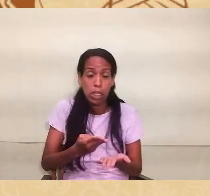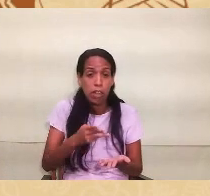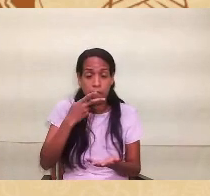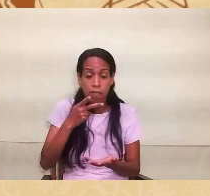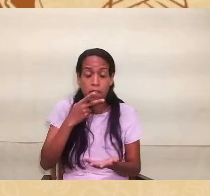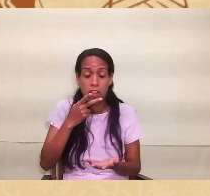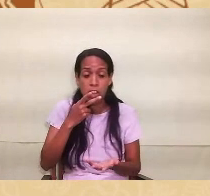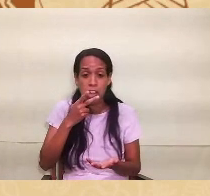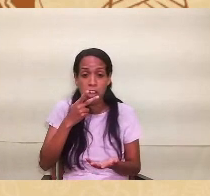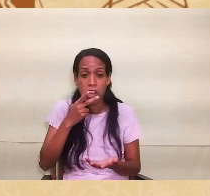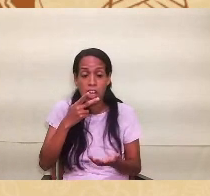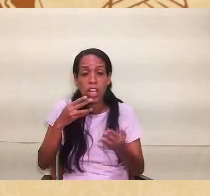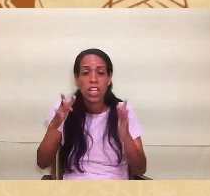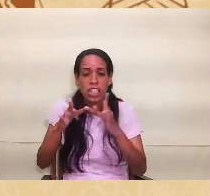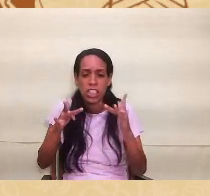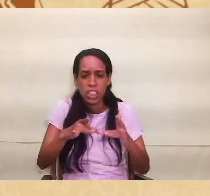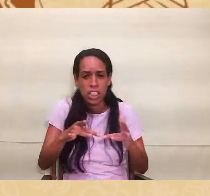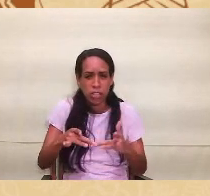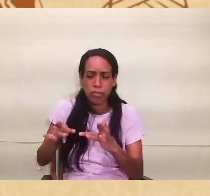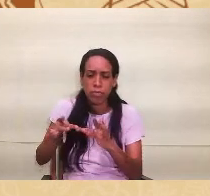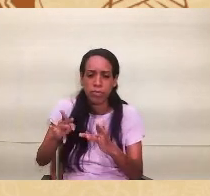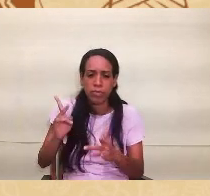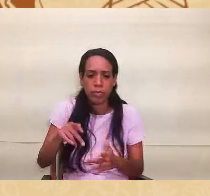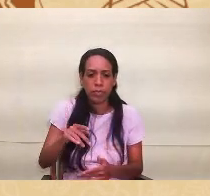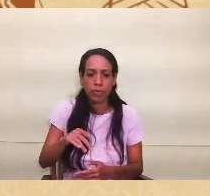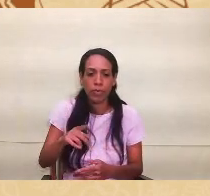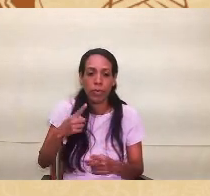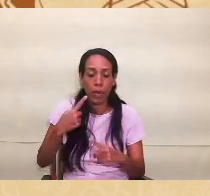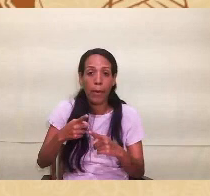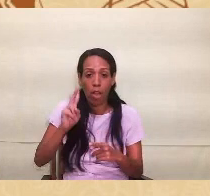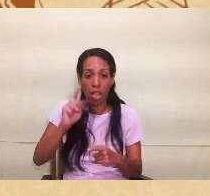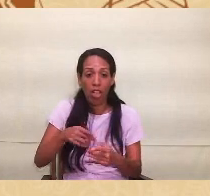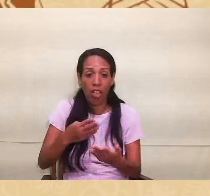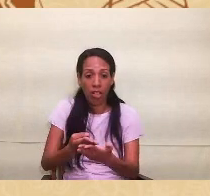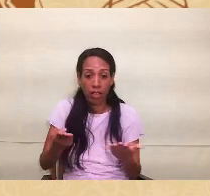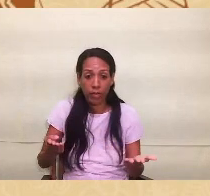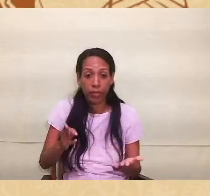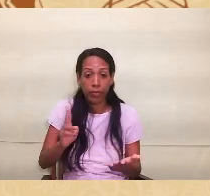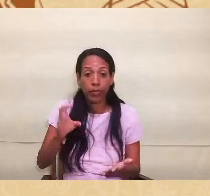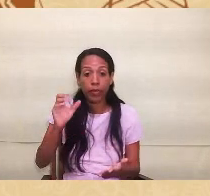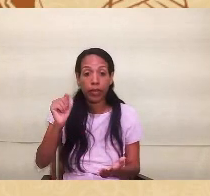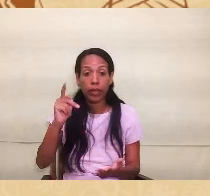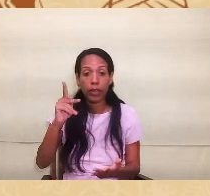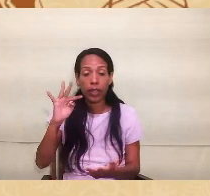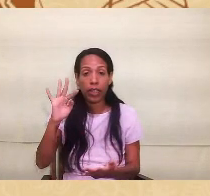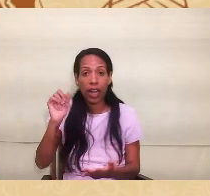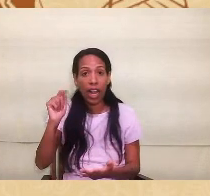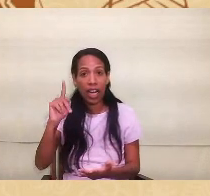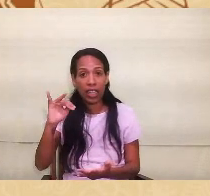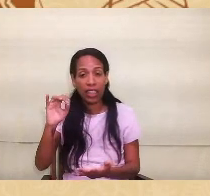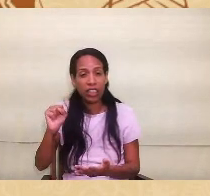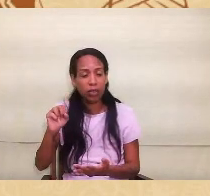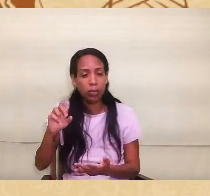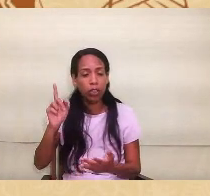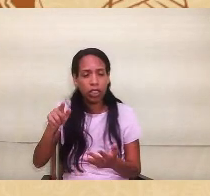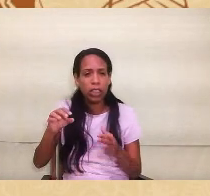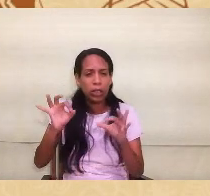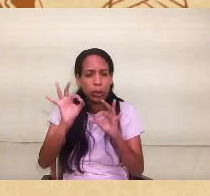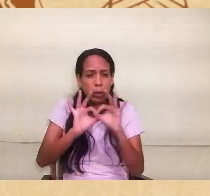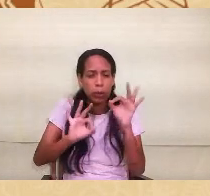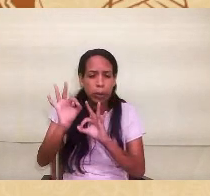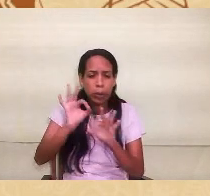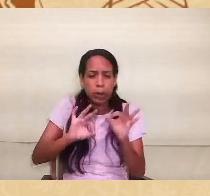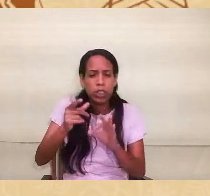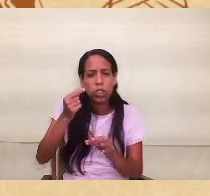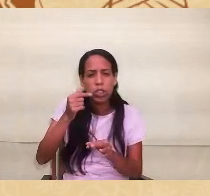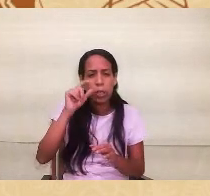e a indissociabilidade, porque é isso, né? O capitalismo, ele se constitui, ele se torna um